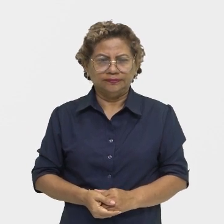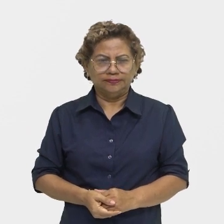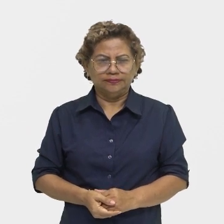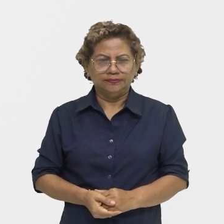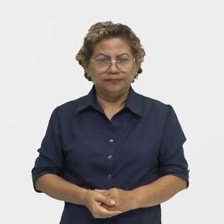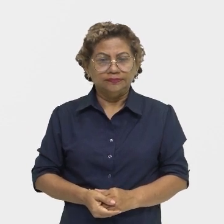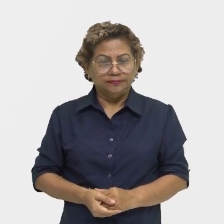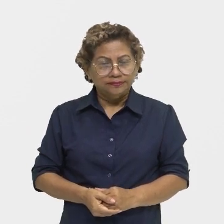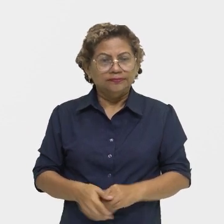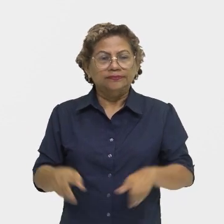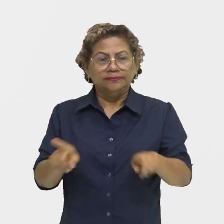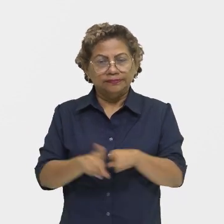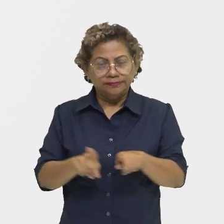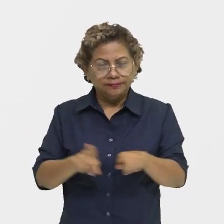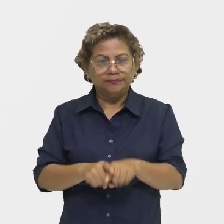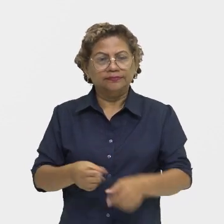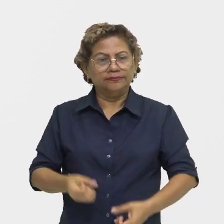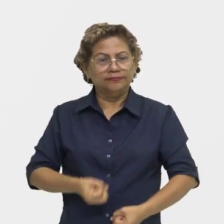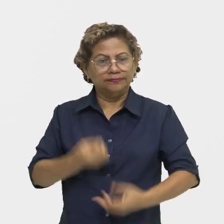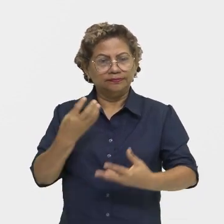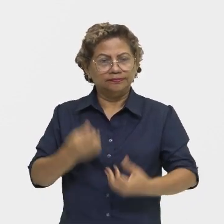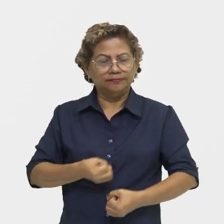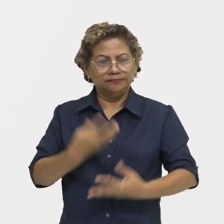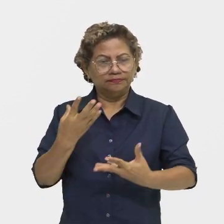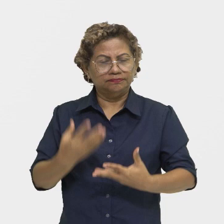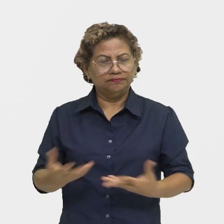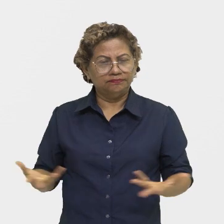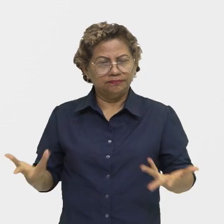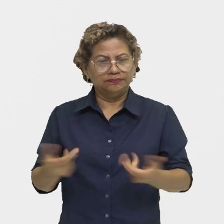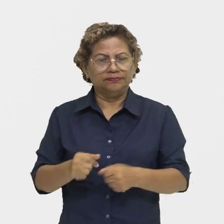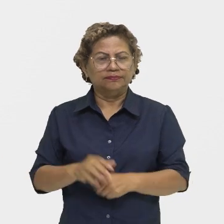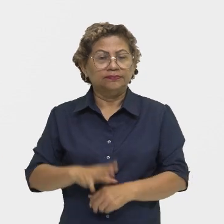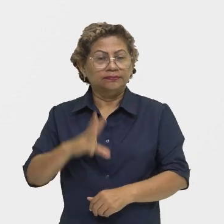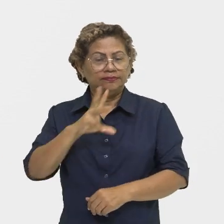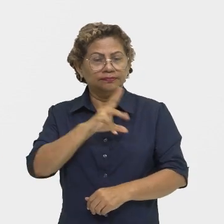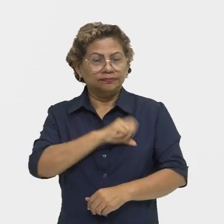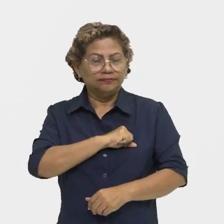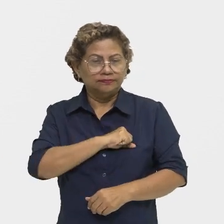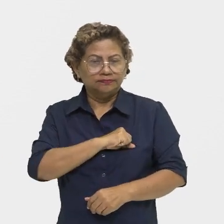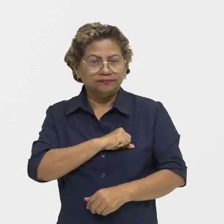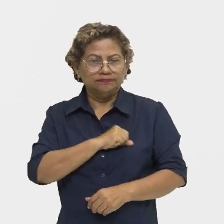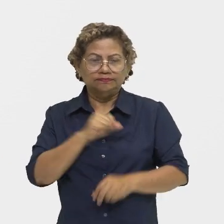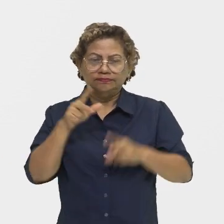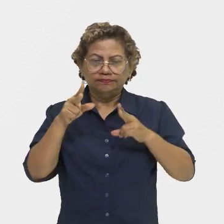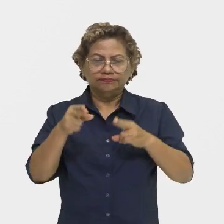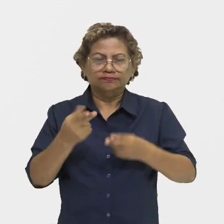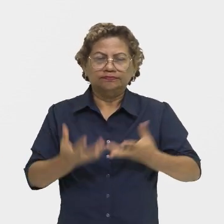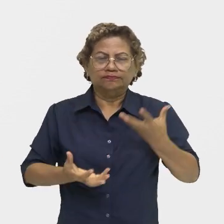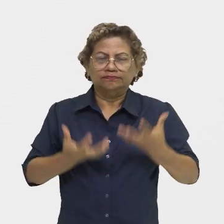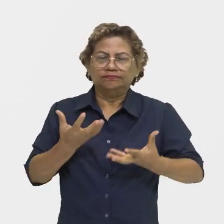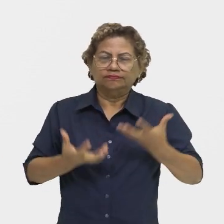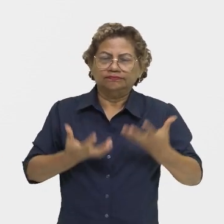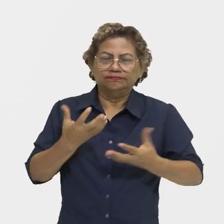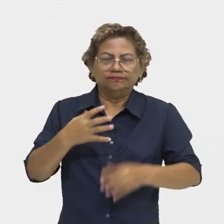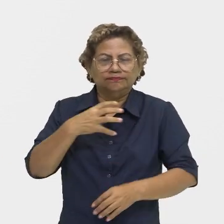Esse aqui também, gente, vamos lá. Amor é fogo que arde sem se ver.